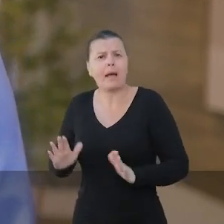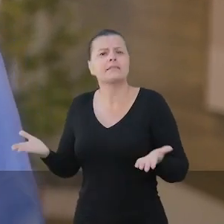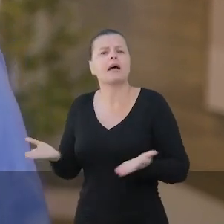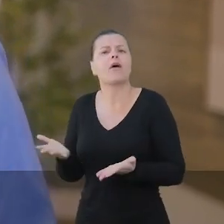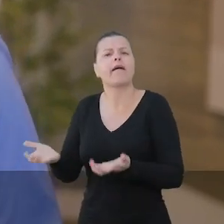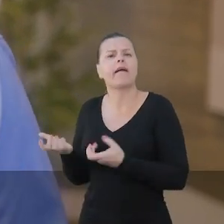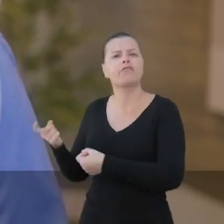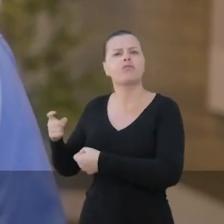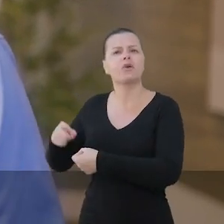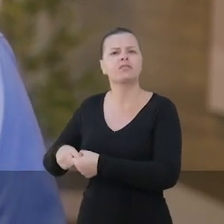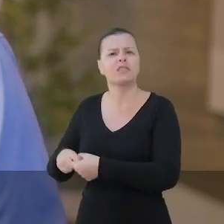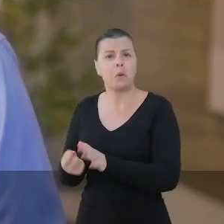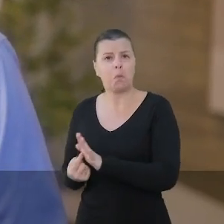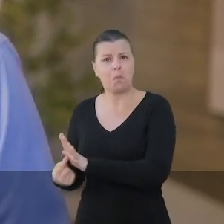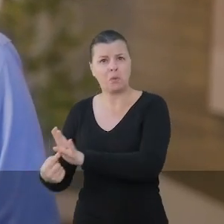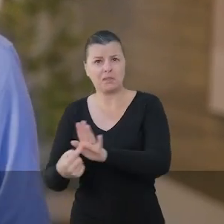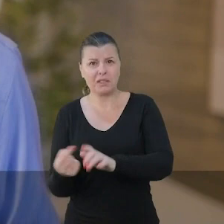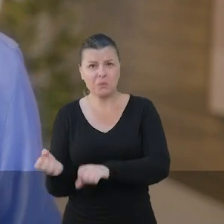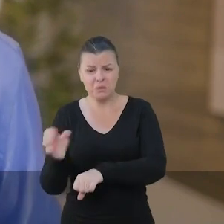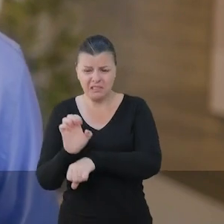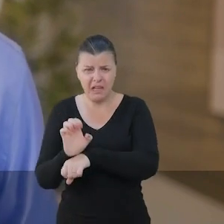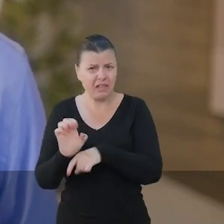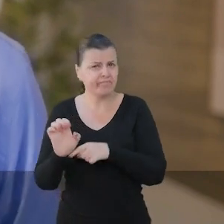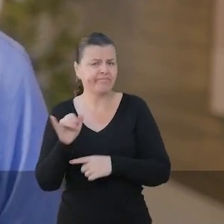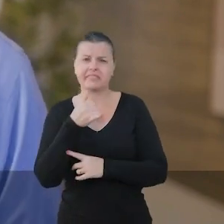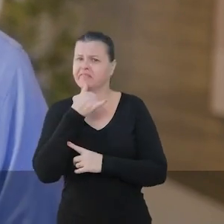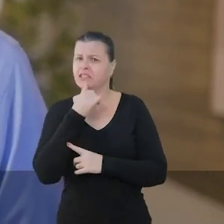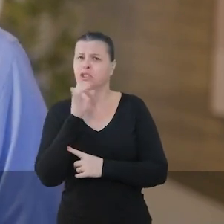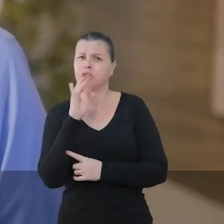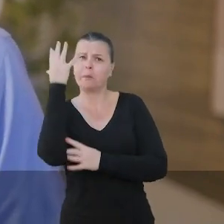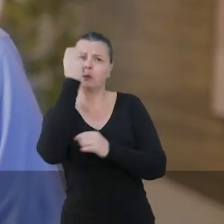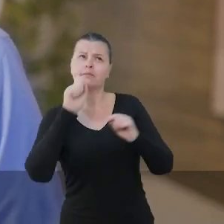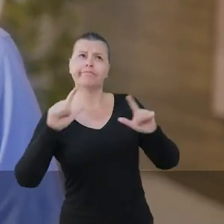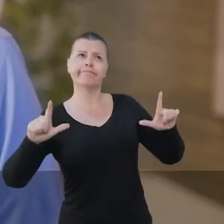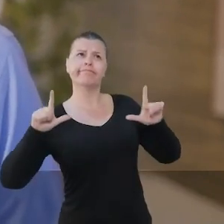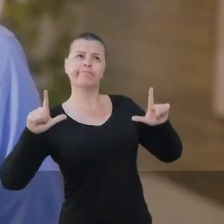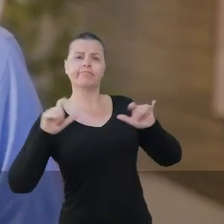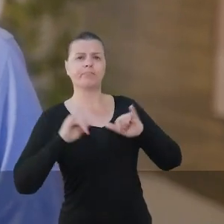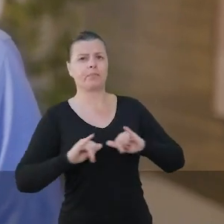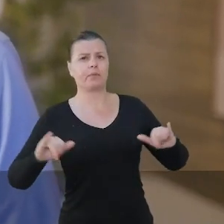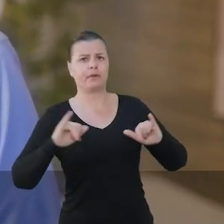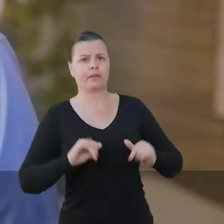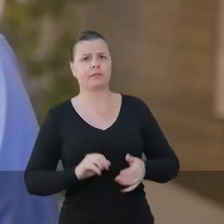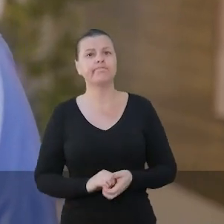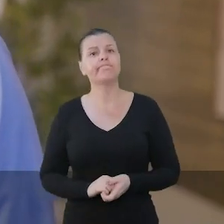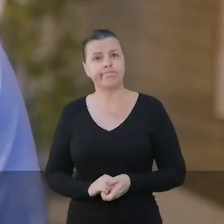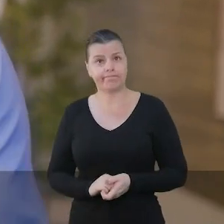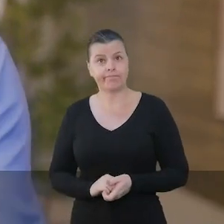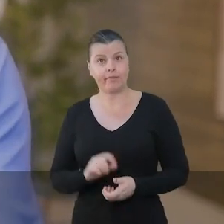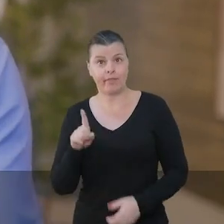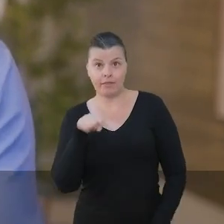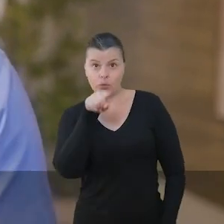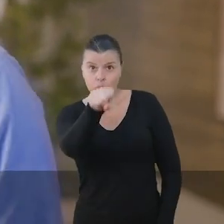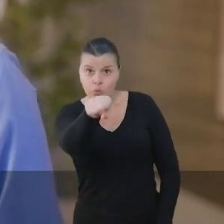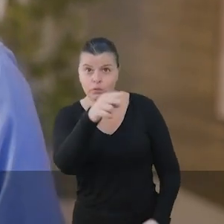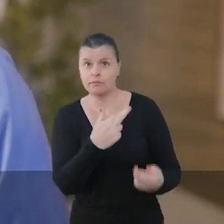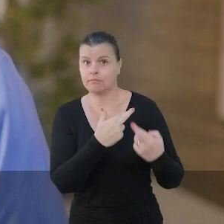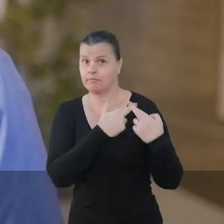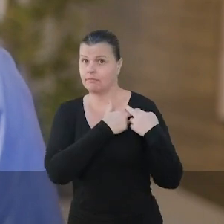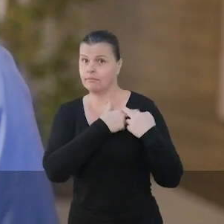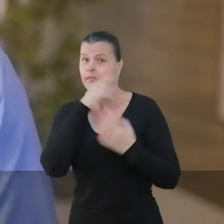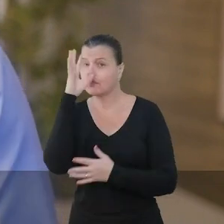quer voltar. Te mostrando um estado que, infelizmente, só anda bem na propaganda. Está em tuas